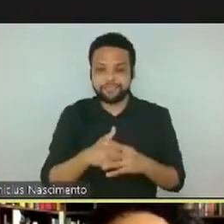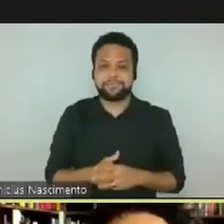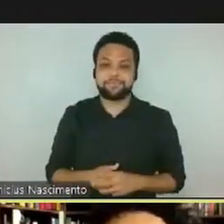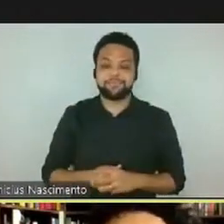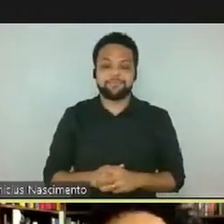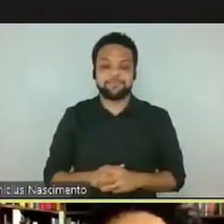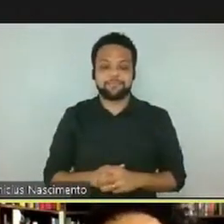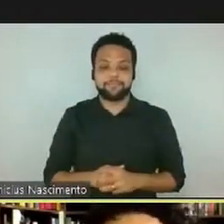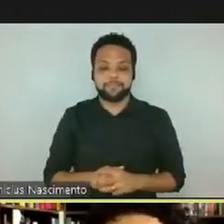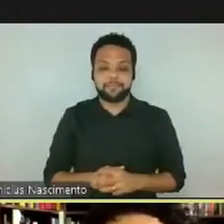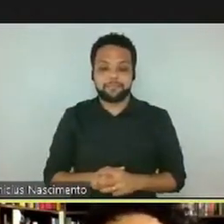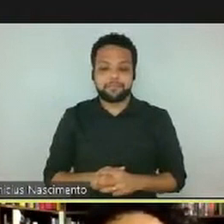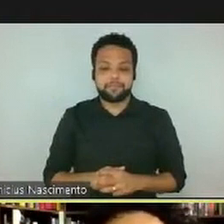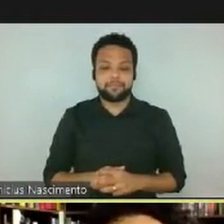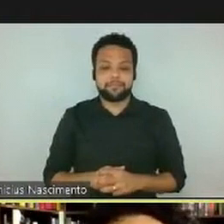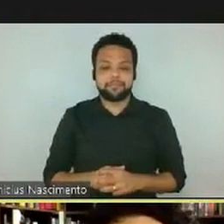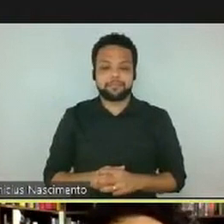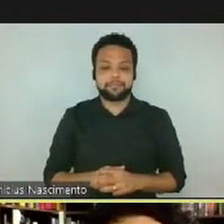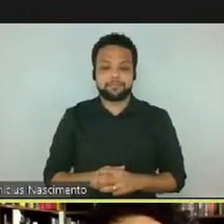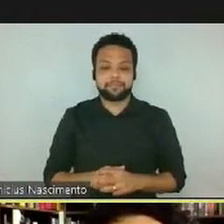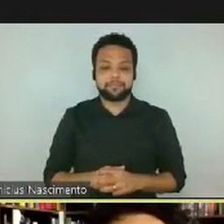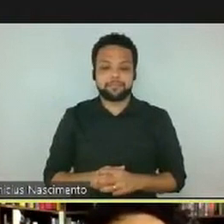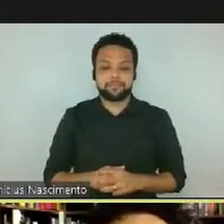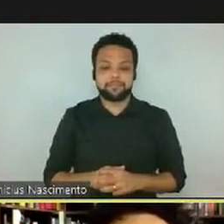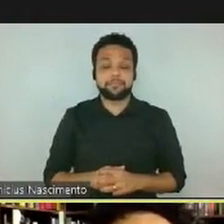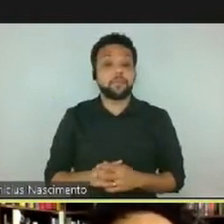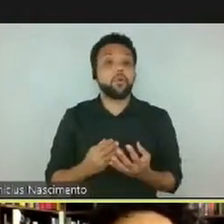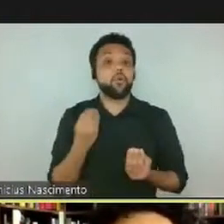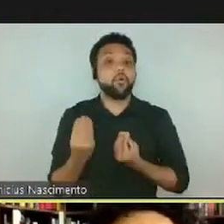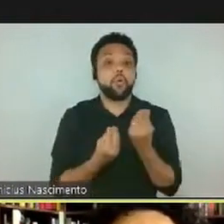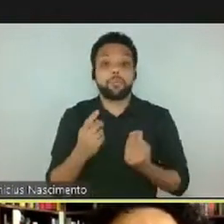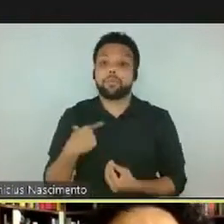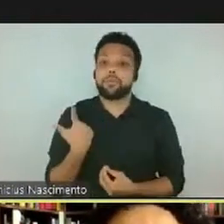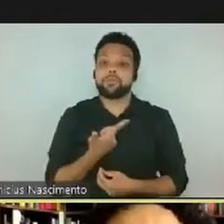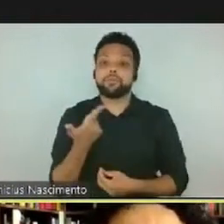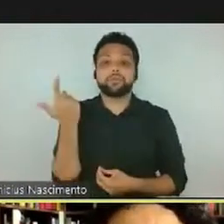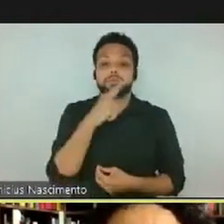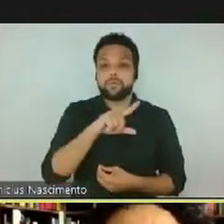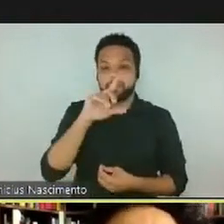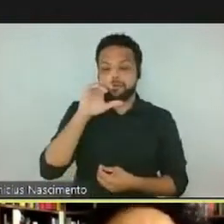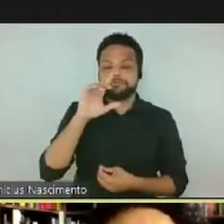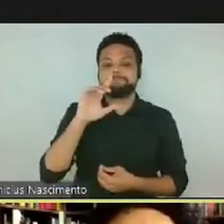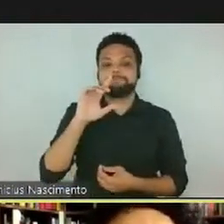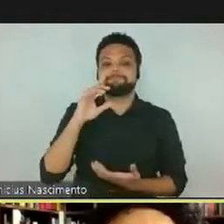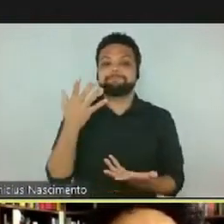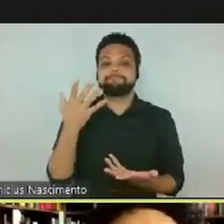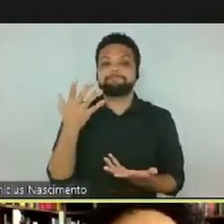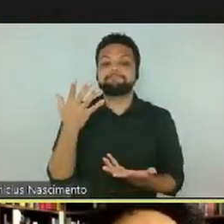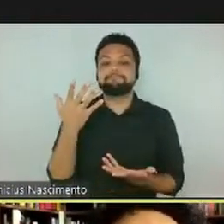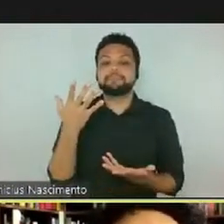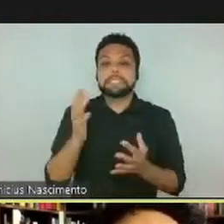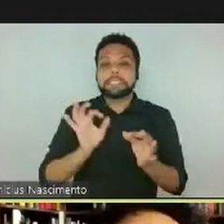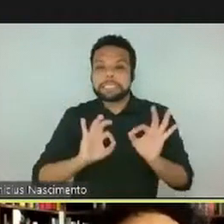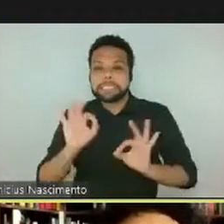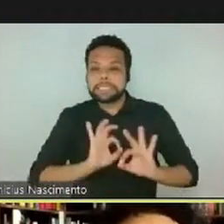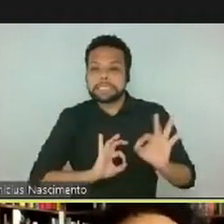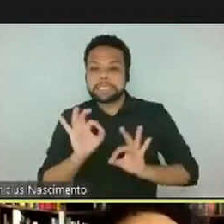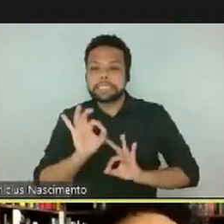Então, como que nós conseguimos realizar essa campanha? Nós fizemos uma